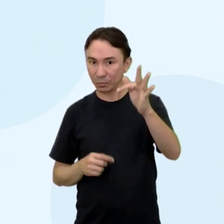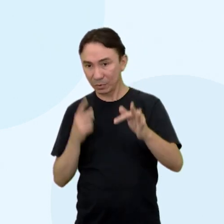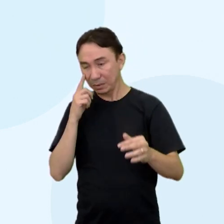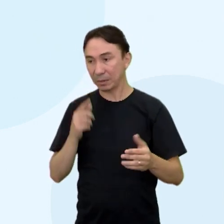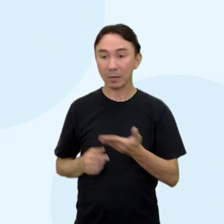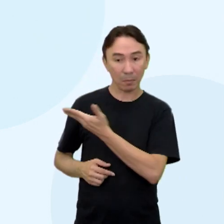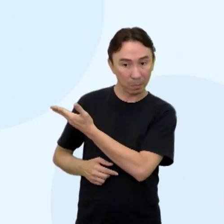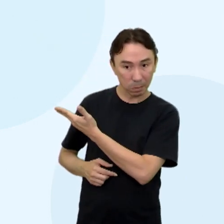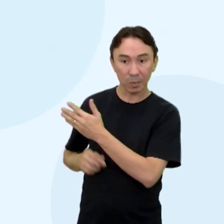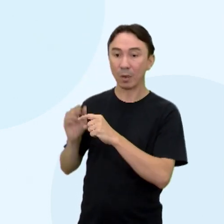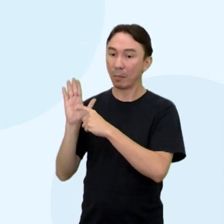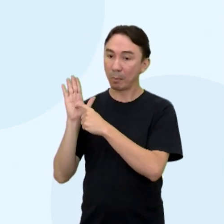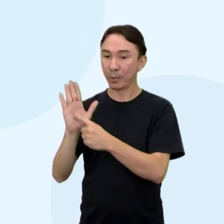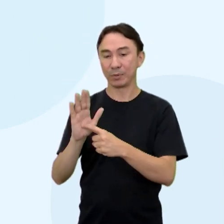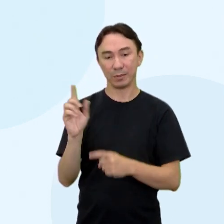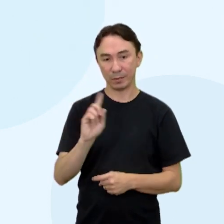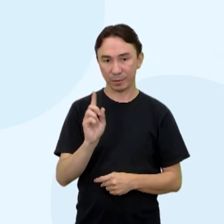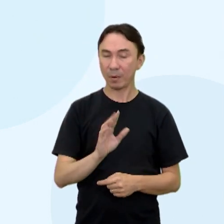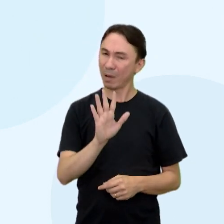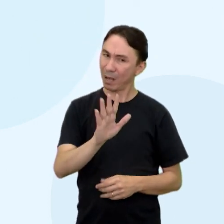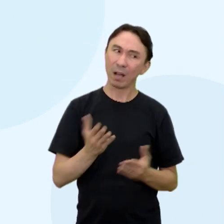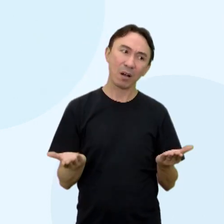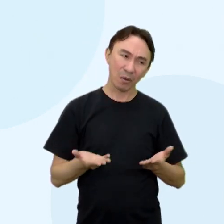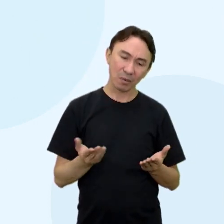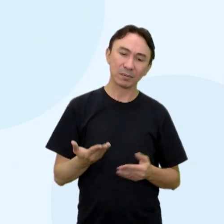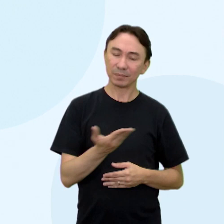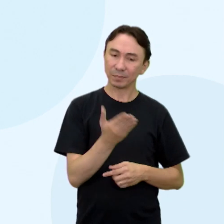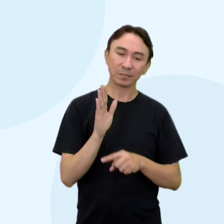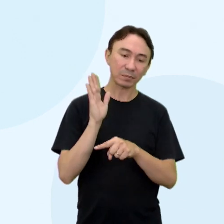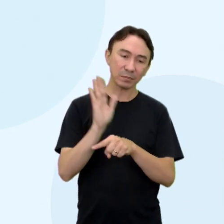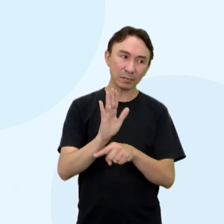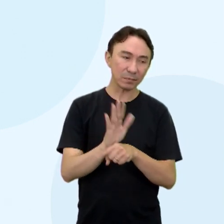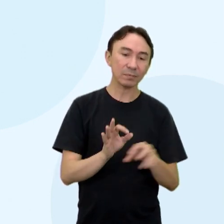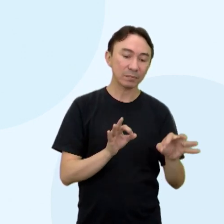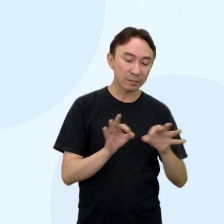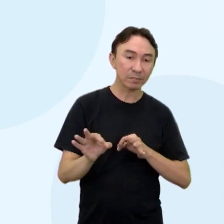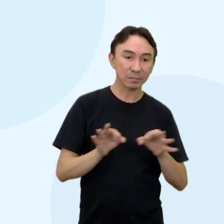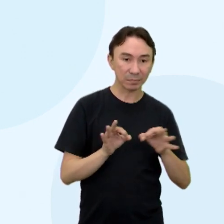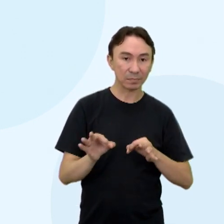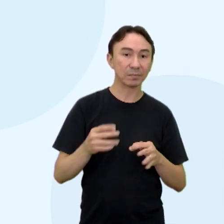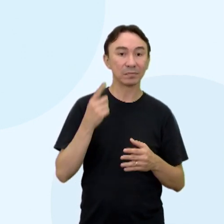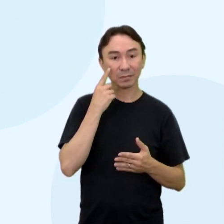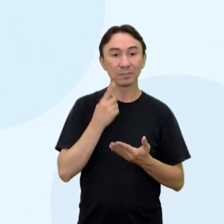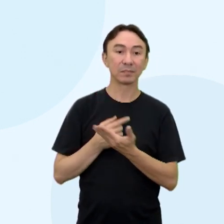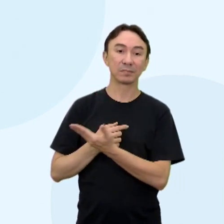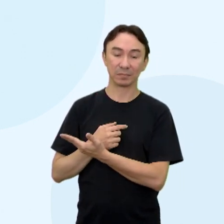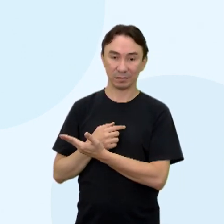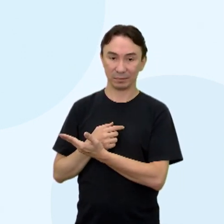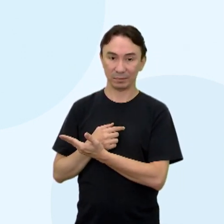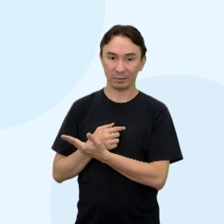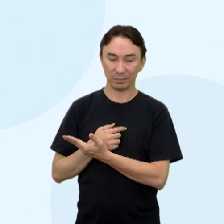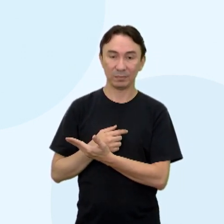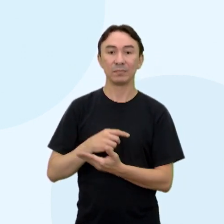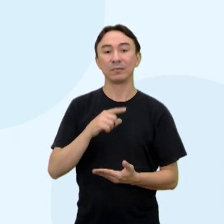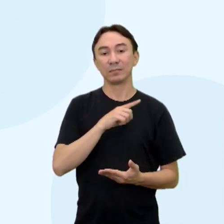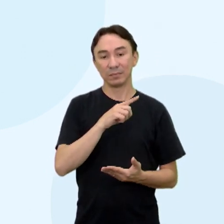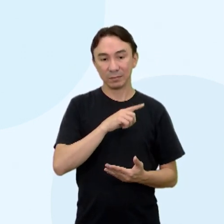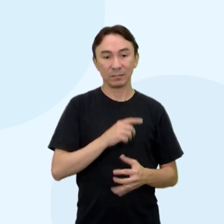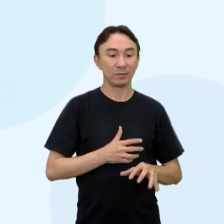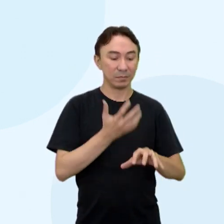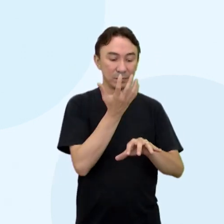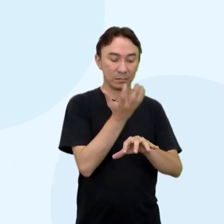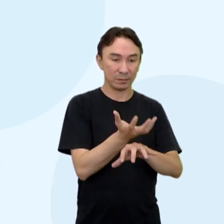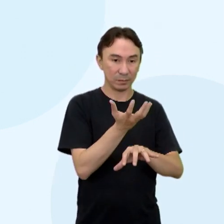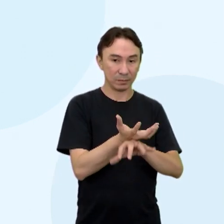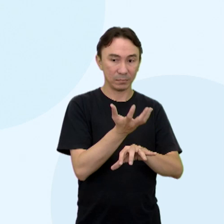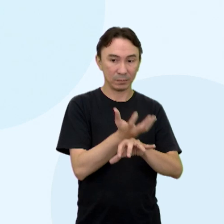para todo mundo ficar meio organizadinho, para todo mundo se localizar, olha só, de olho na integração, nós temos 4 componentes nesta unidade,